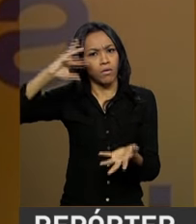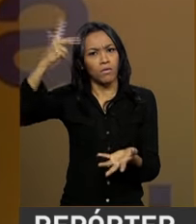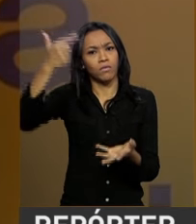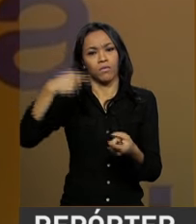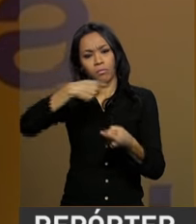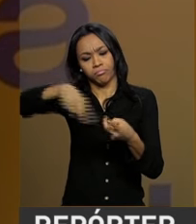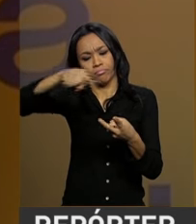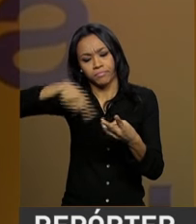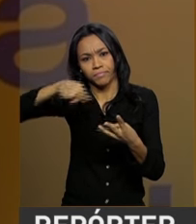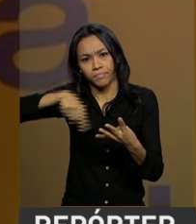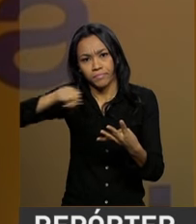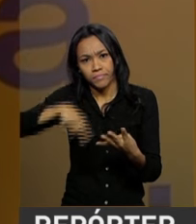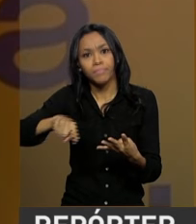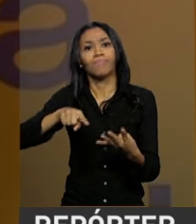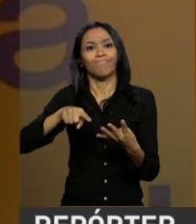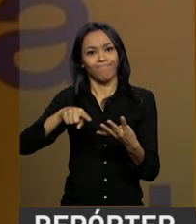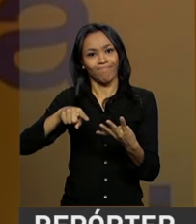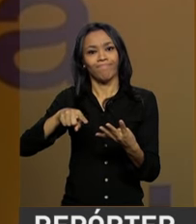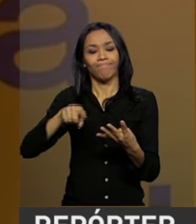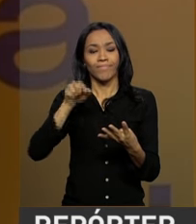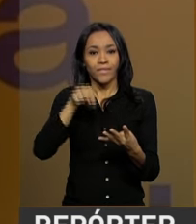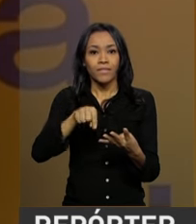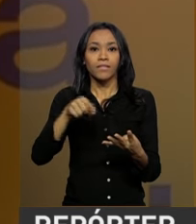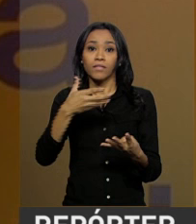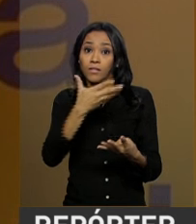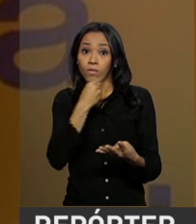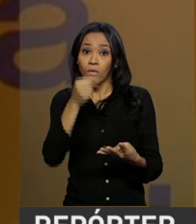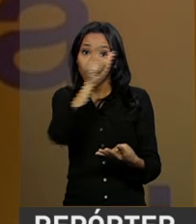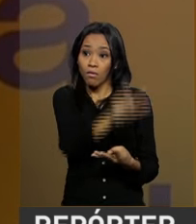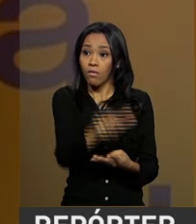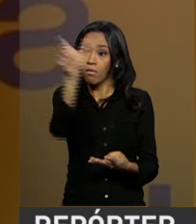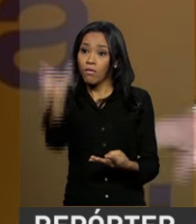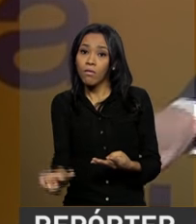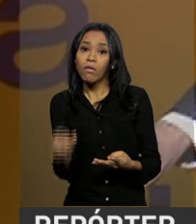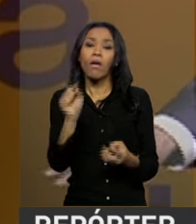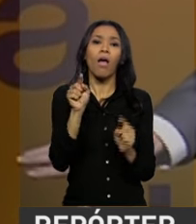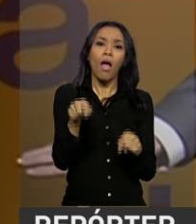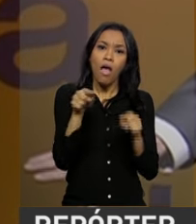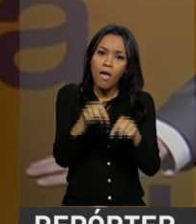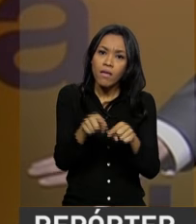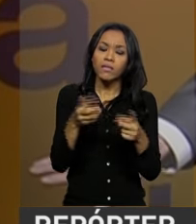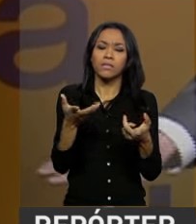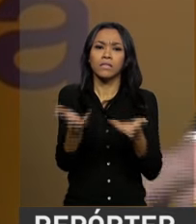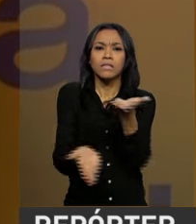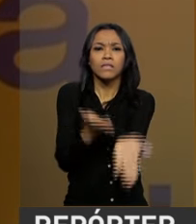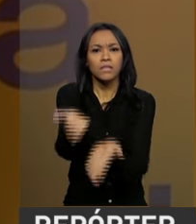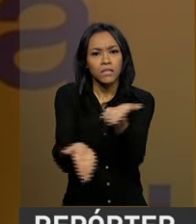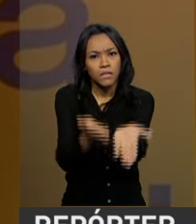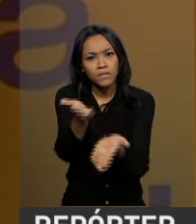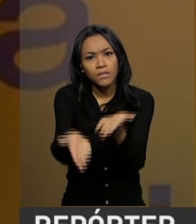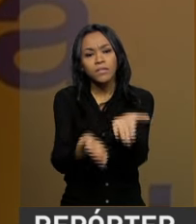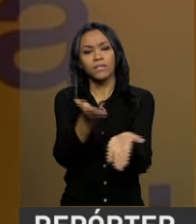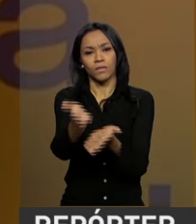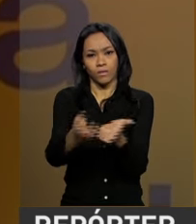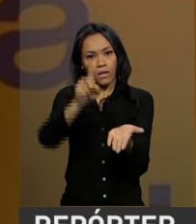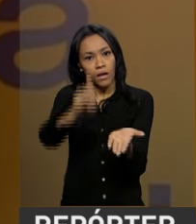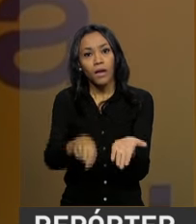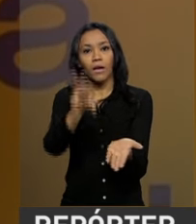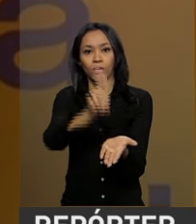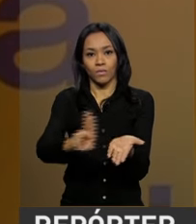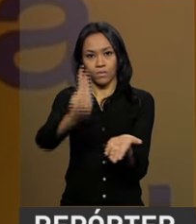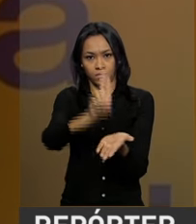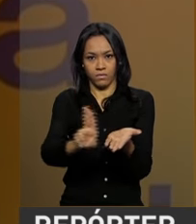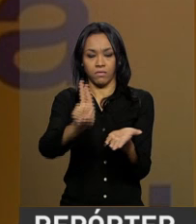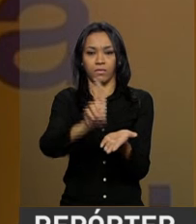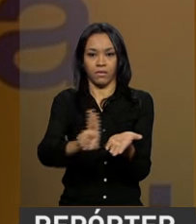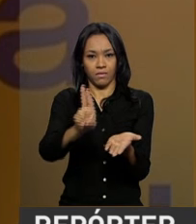que, embora a disposição de todos os cidadãos e cidadãs, são esses serviços, são exatamente aqueles utilizados pela